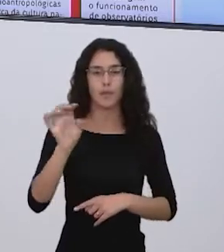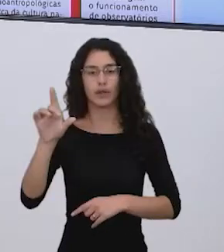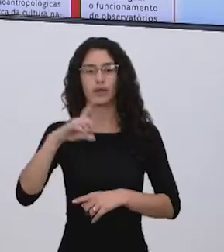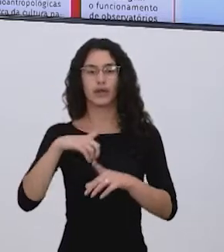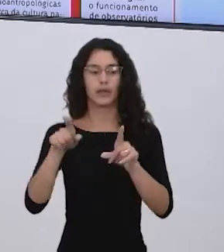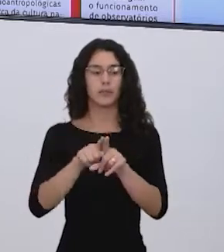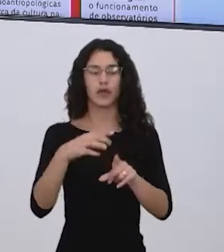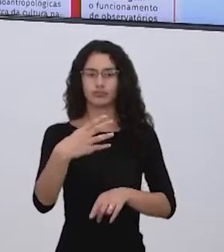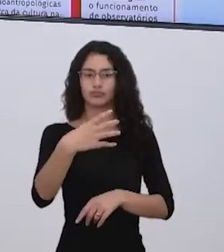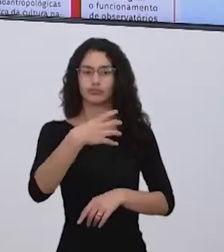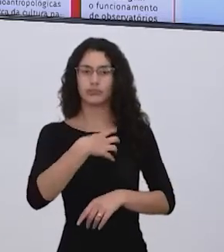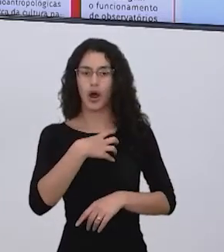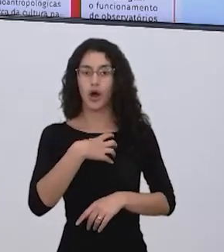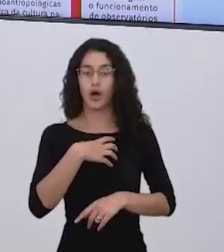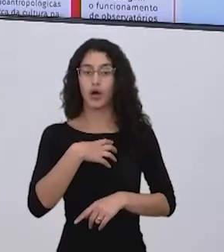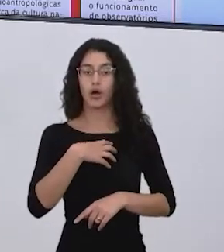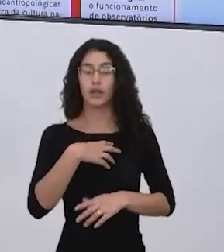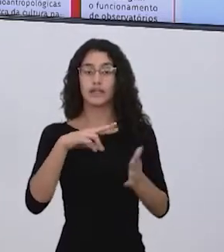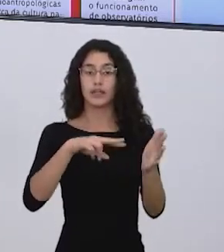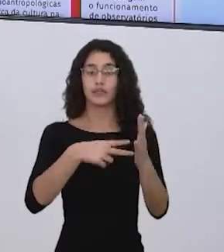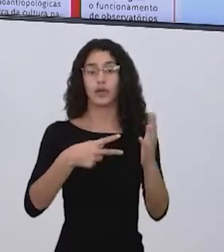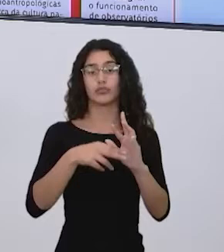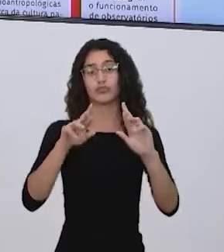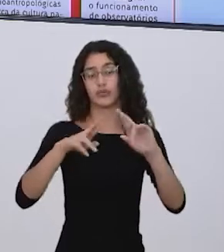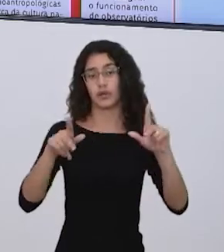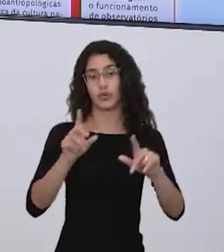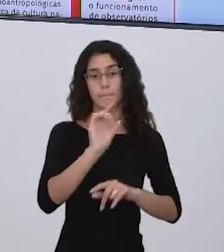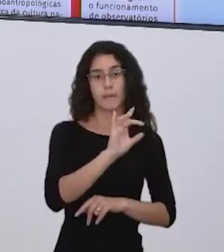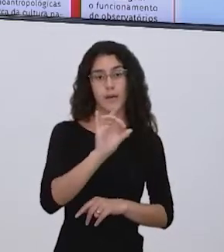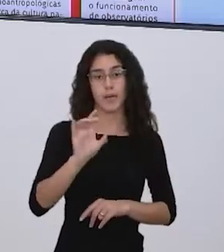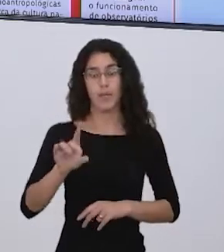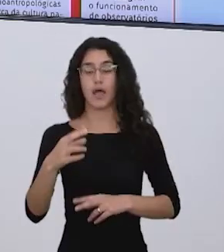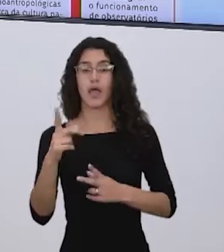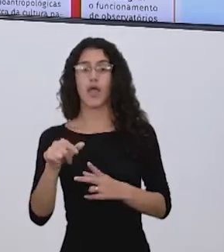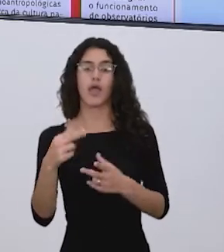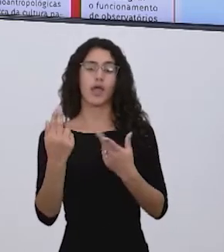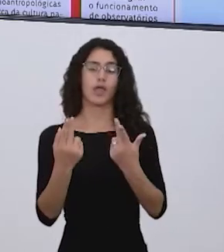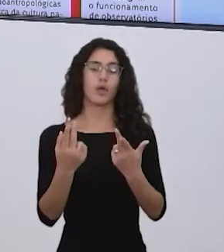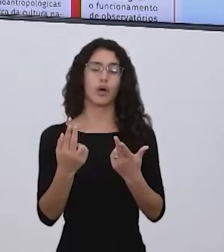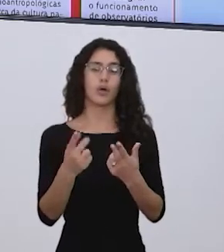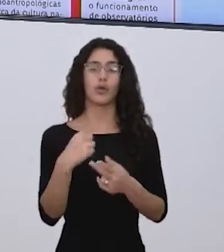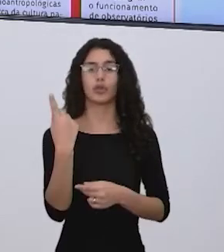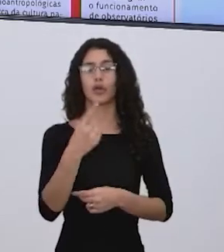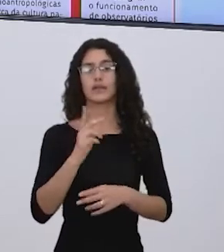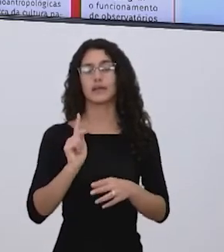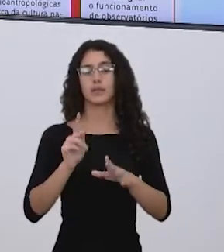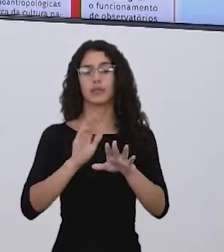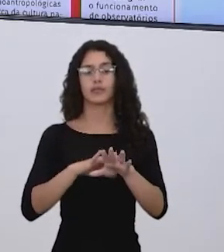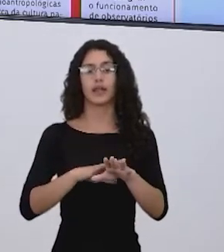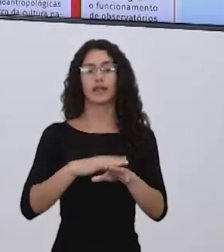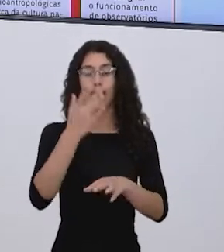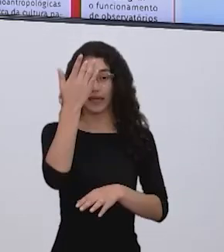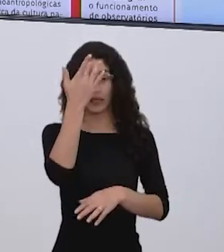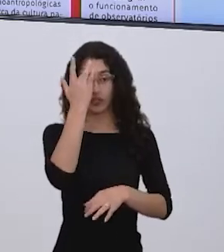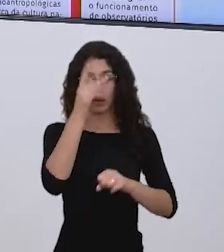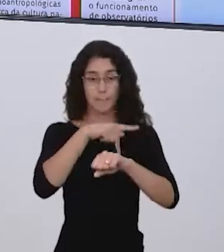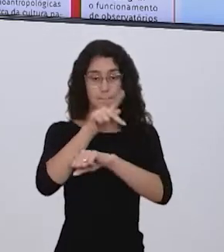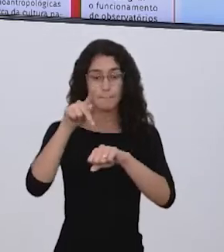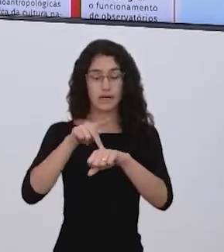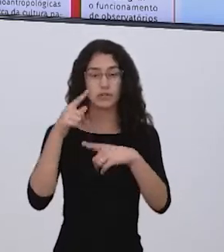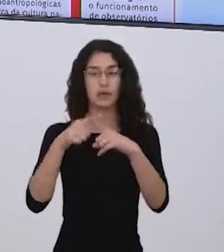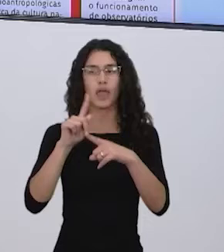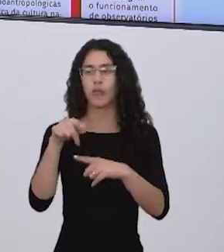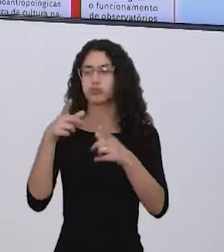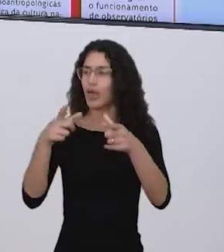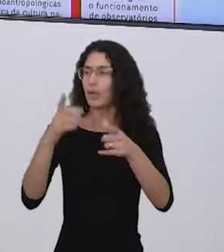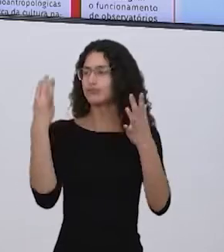dar sentidos e significados muito diferentes. É como a gente sempre fala da Índia, porque eu acho a Índia um lugar muito